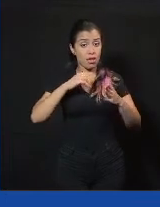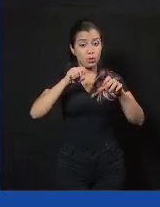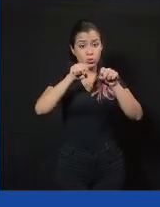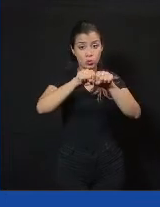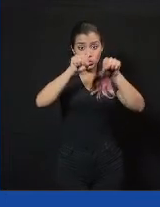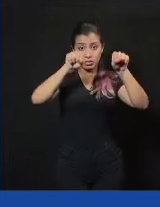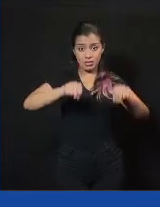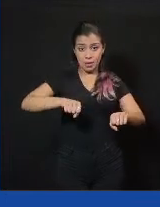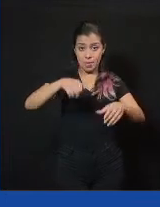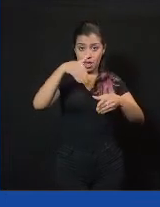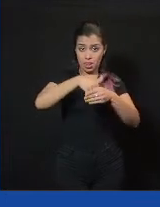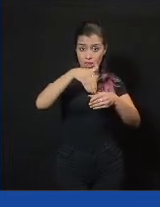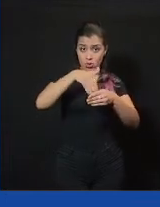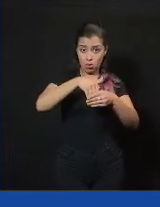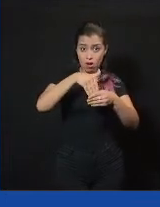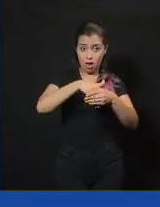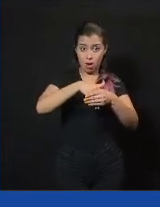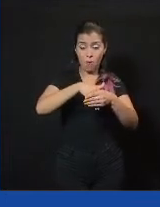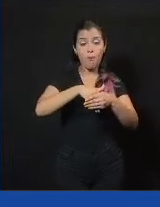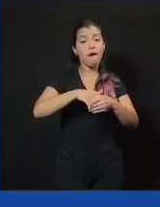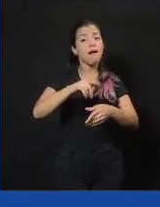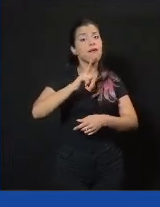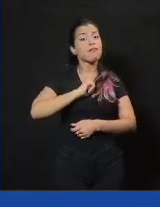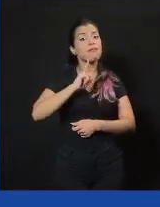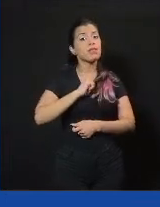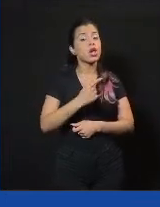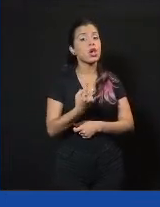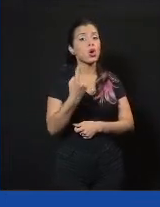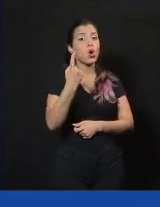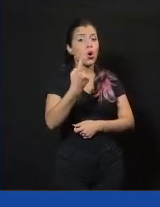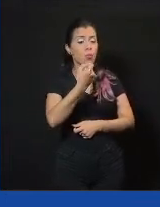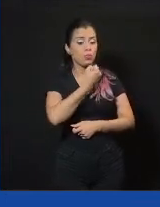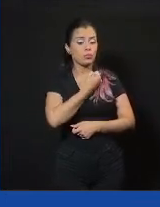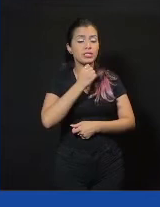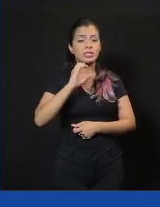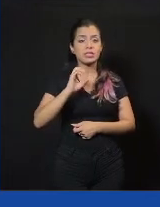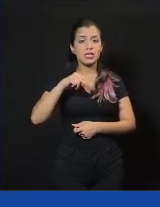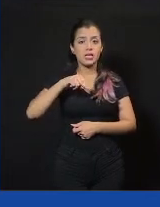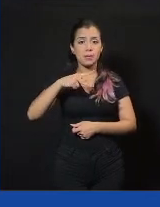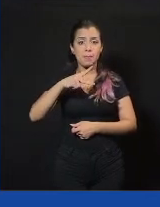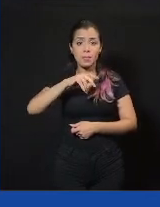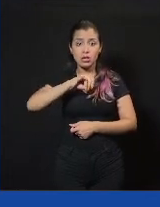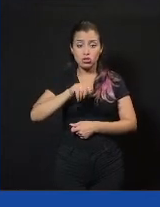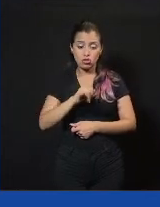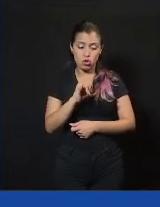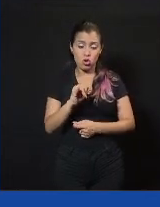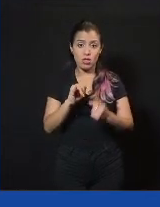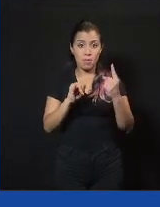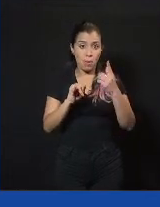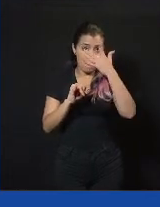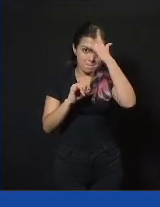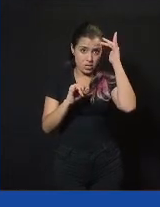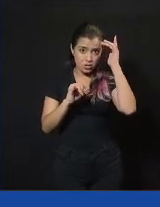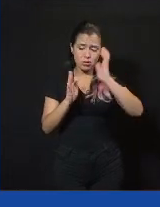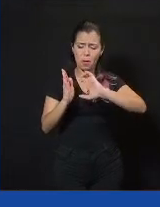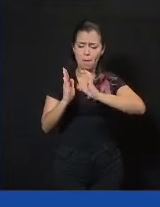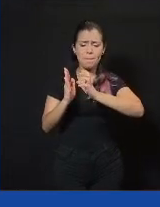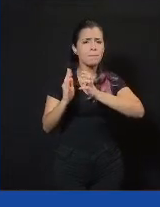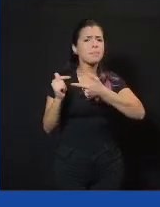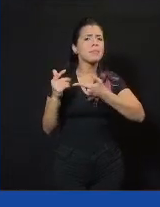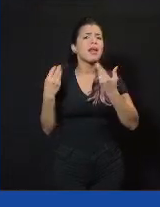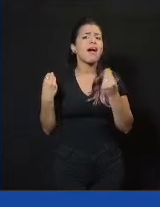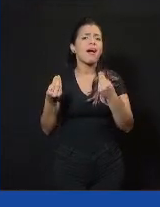eleitoral, ganha um CNPJ à pessoa. Valeu para alguma coisa o partido?